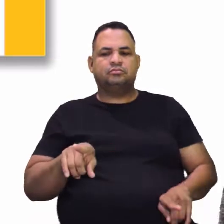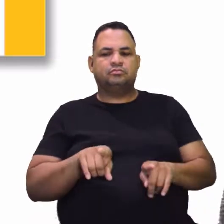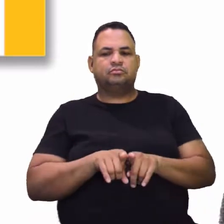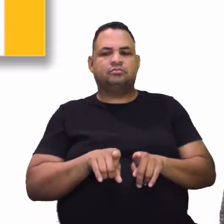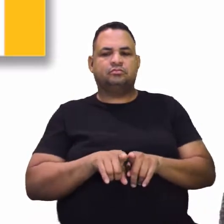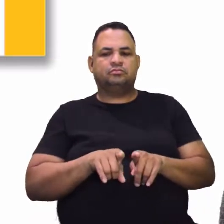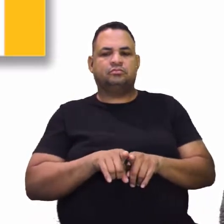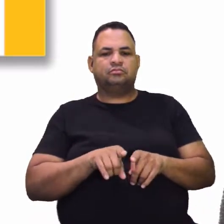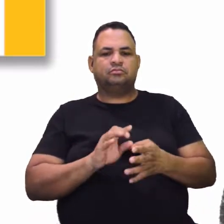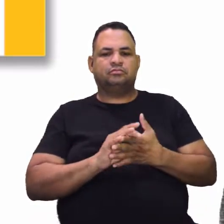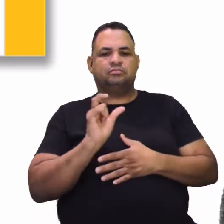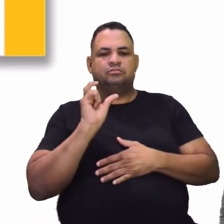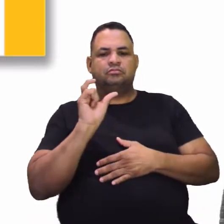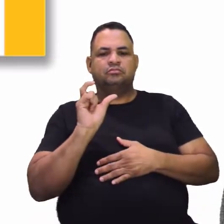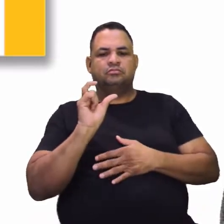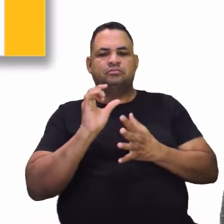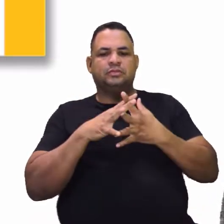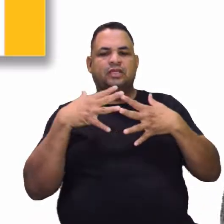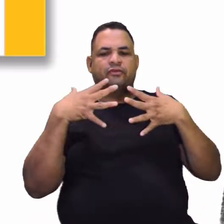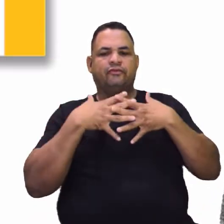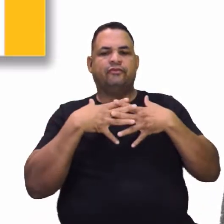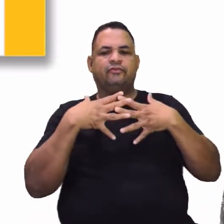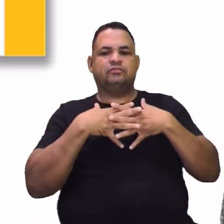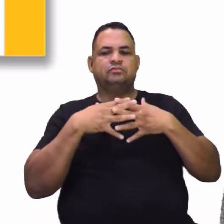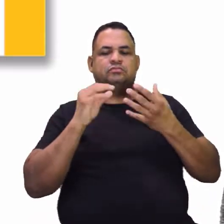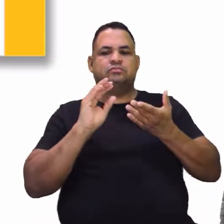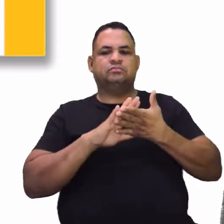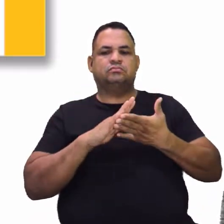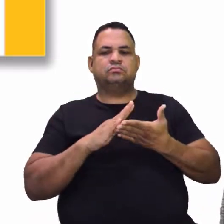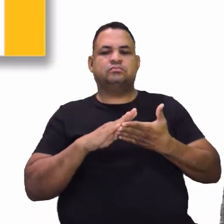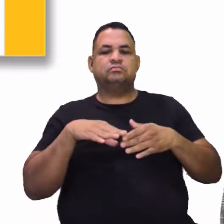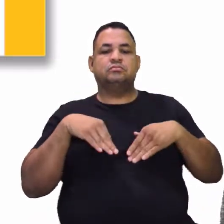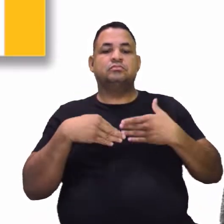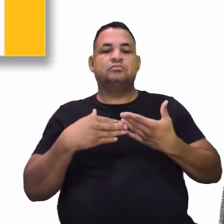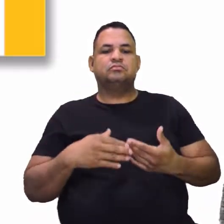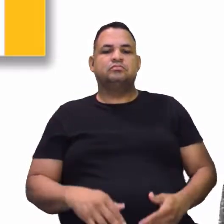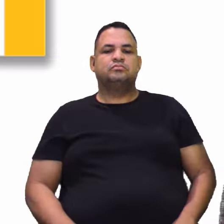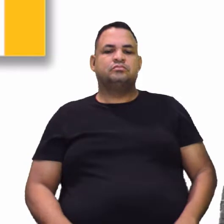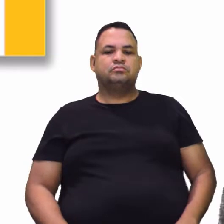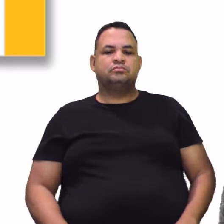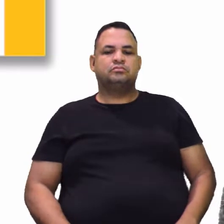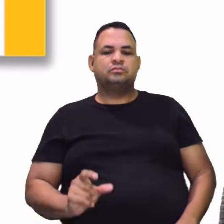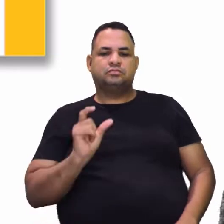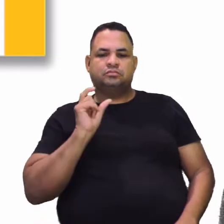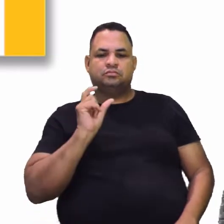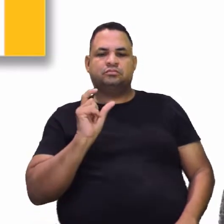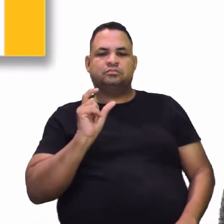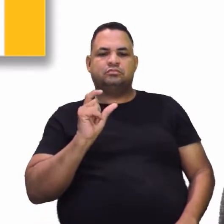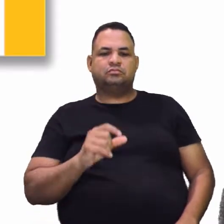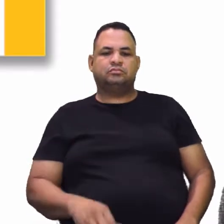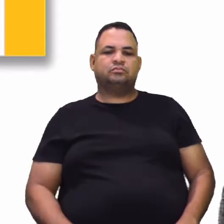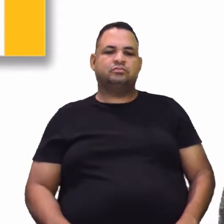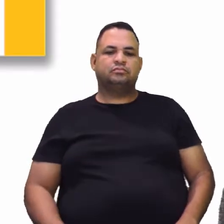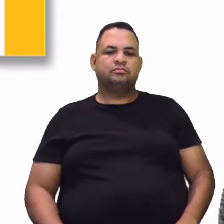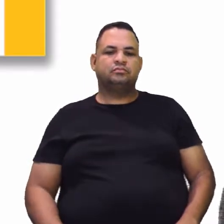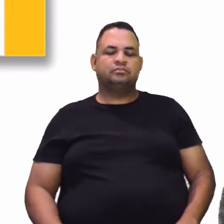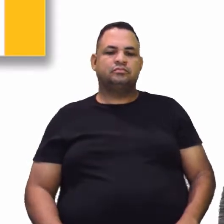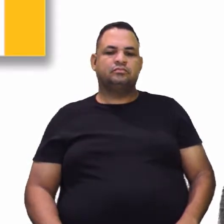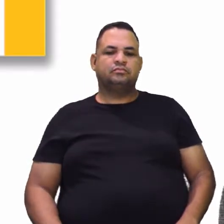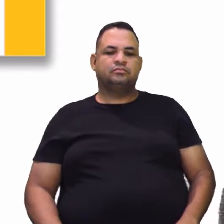words, que são as nossas palavras confusas. O que são essas confusing words? Elas são palavras